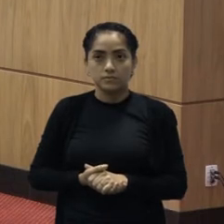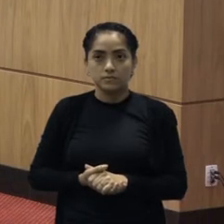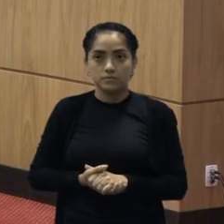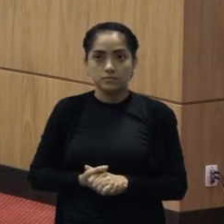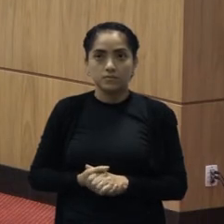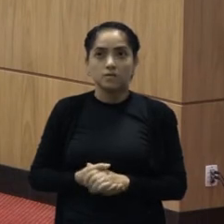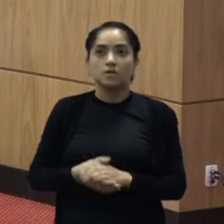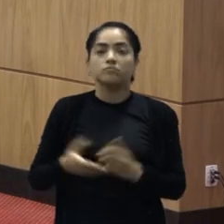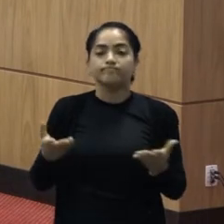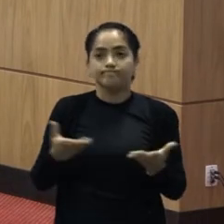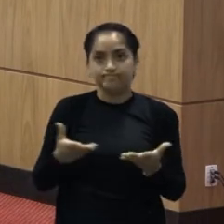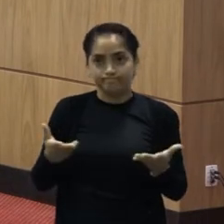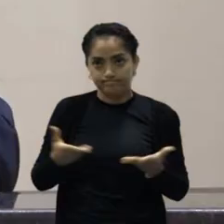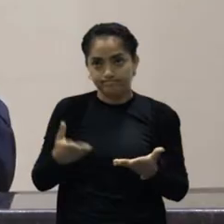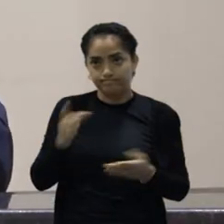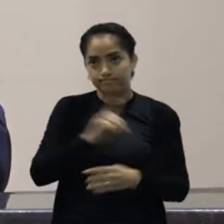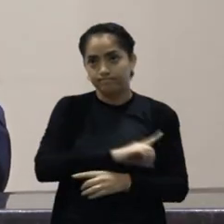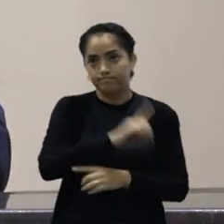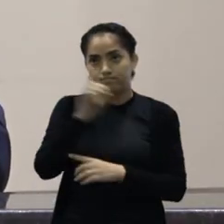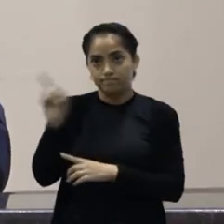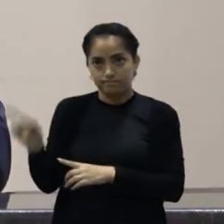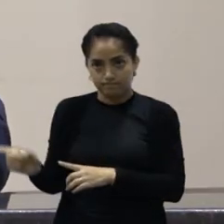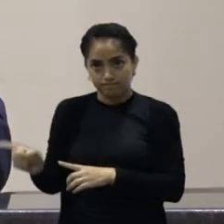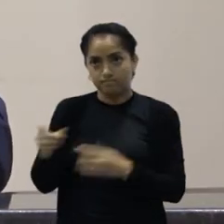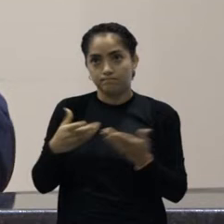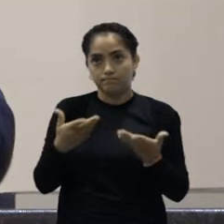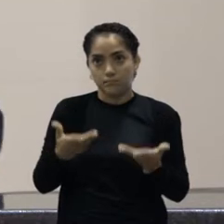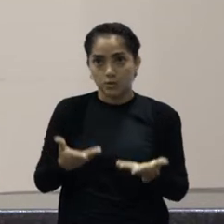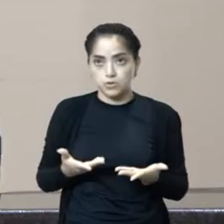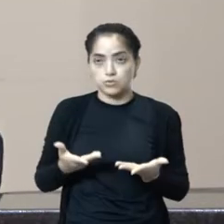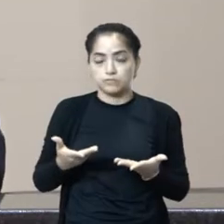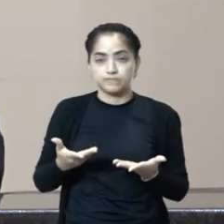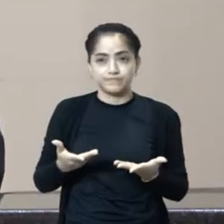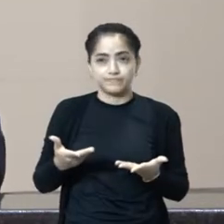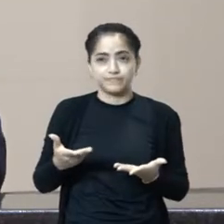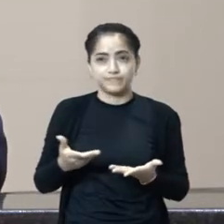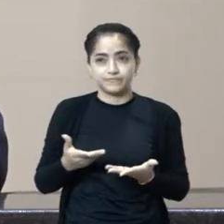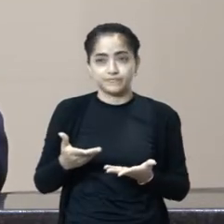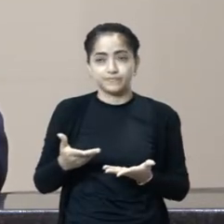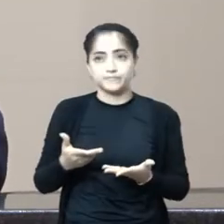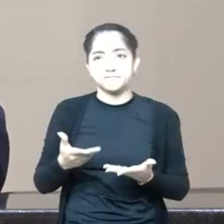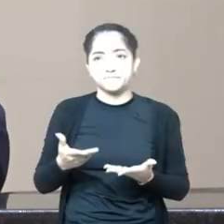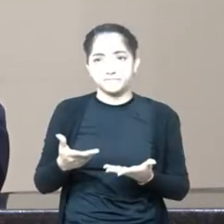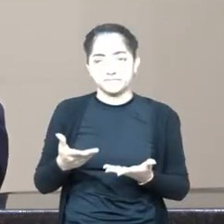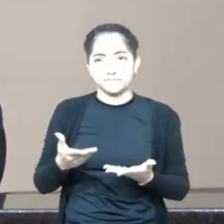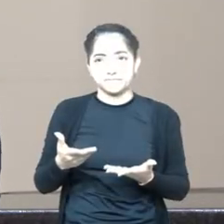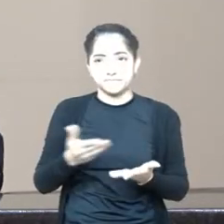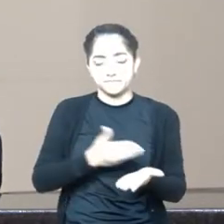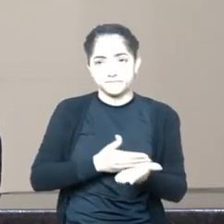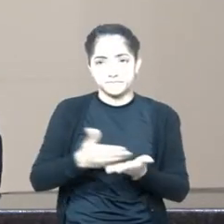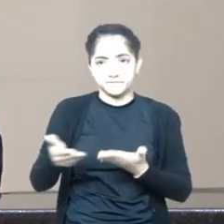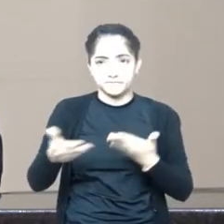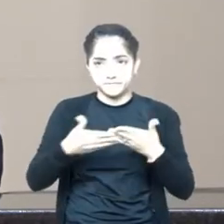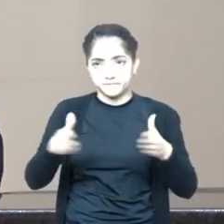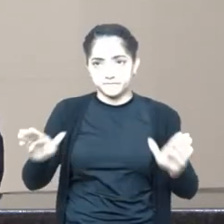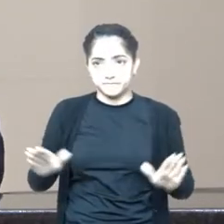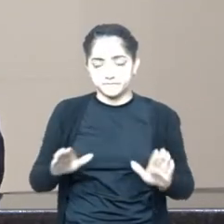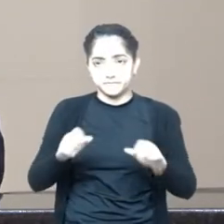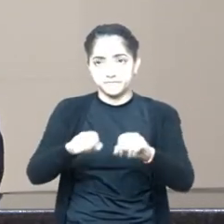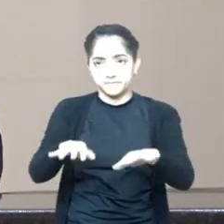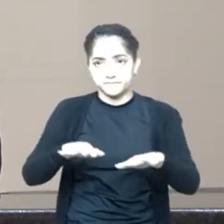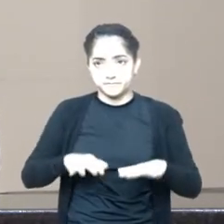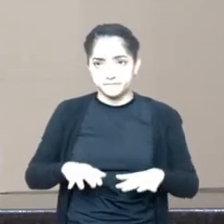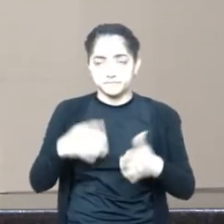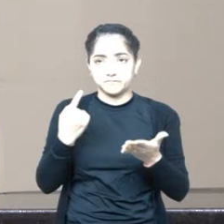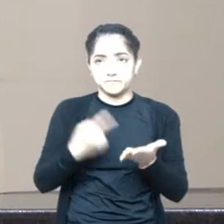Estamos ao vivo, bom dia a todos. Sob a proteção de Deus, declaro aberta a presente sessão. Convido o